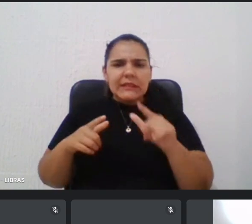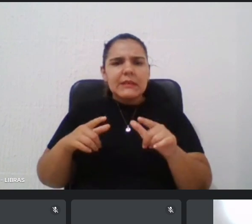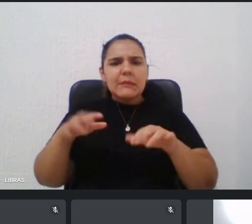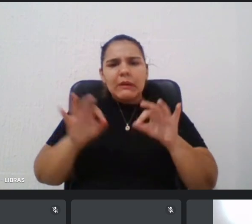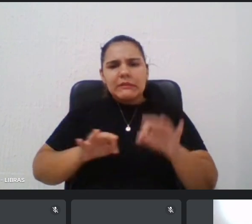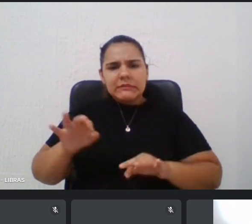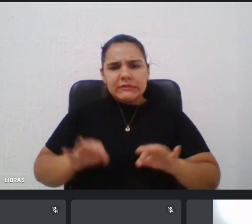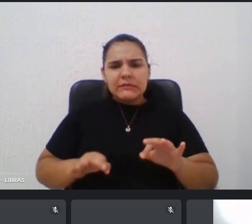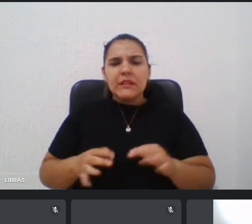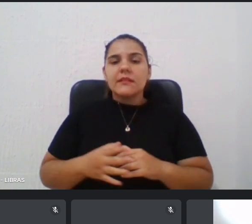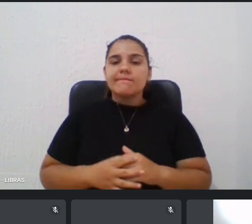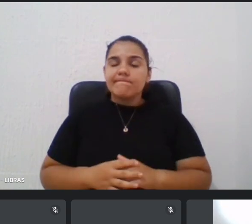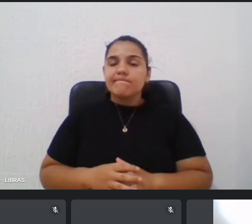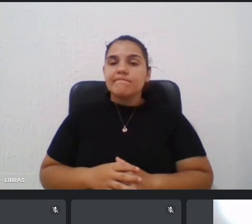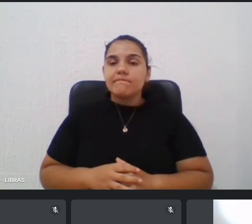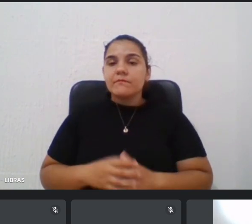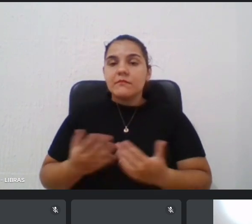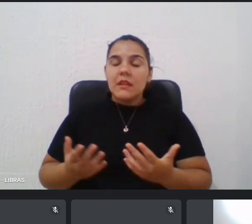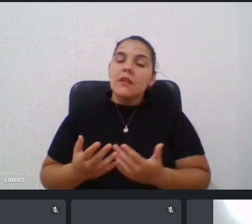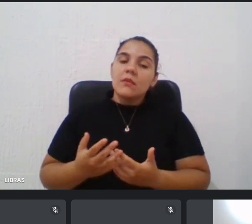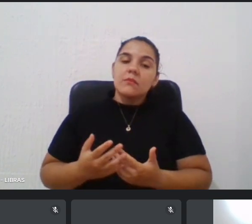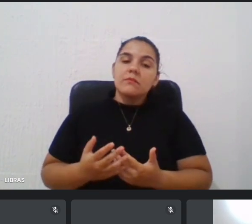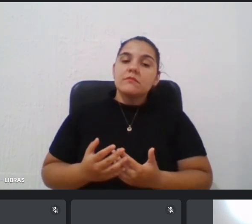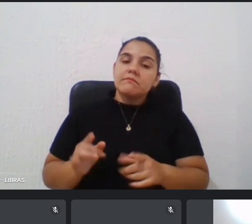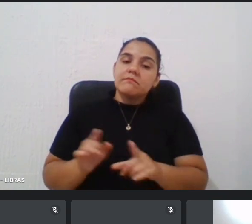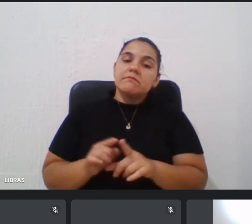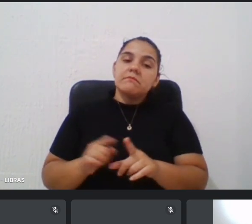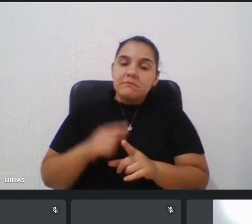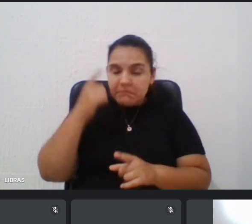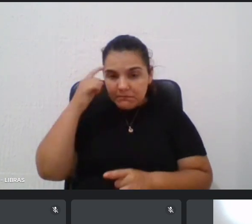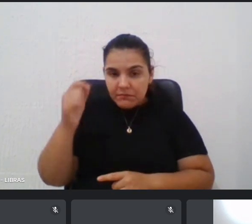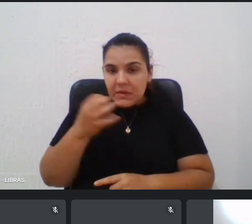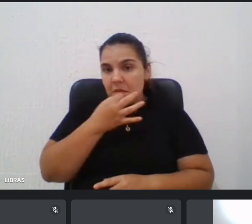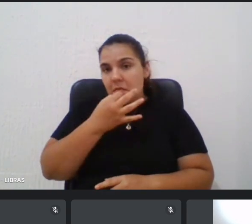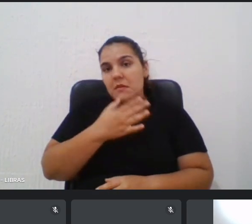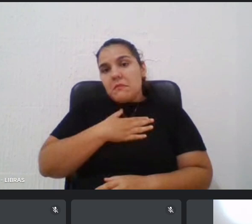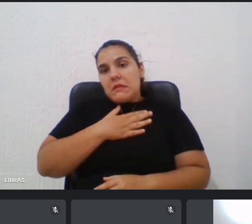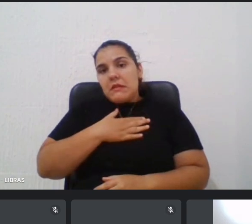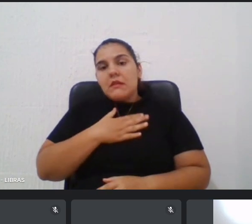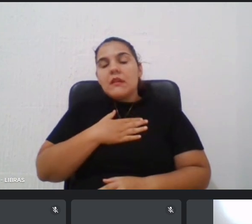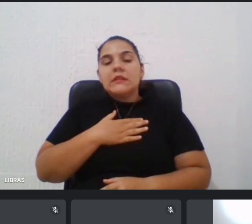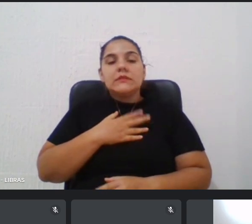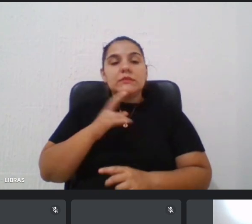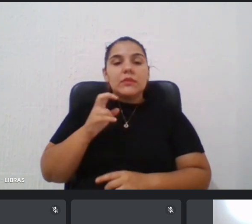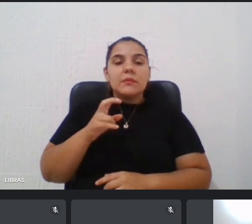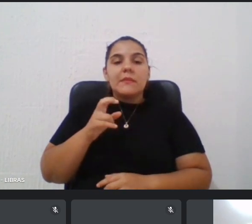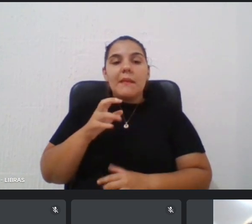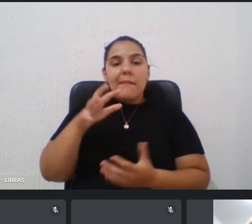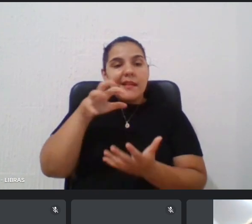para o meu particular, que, assim, preservação de memória histórica são direitos humanos.